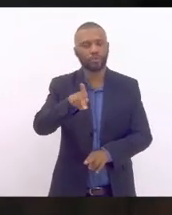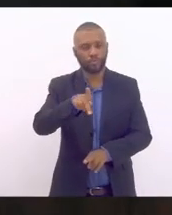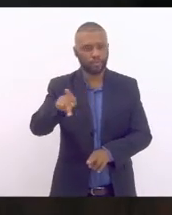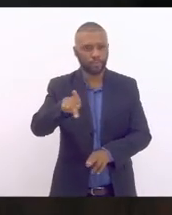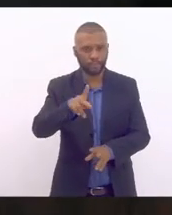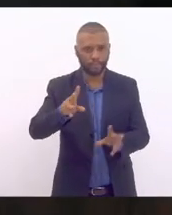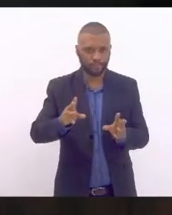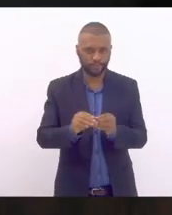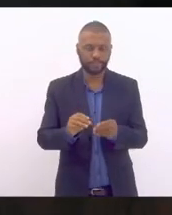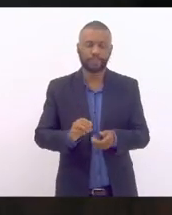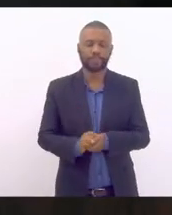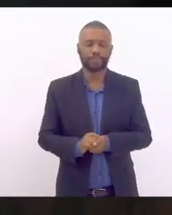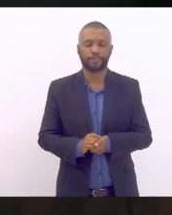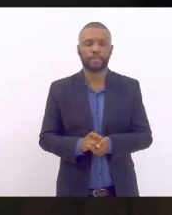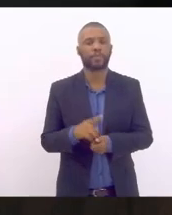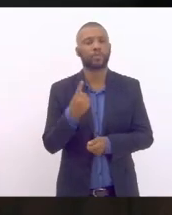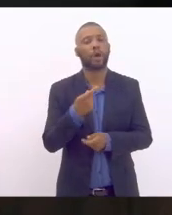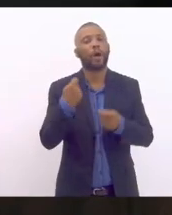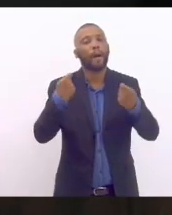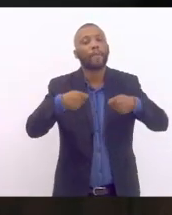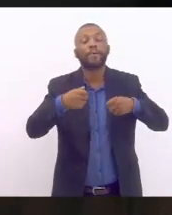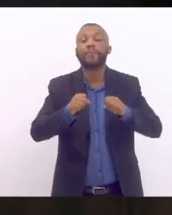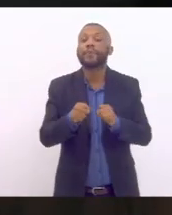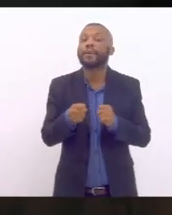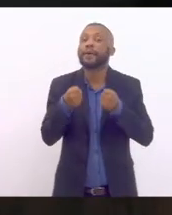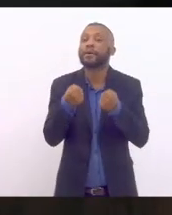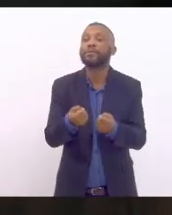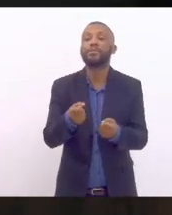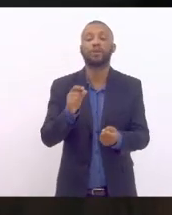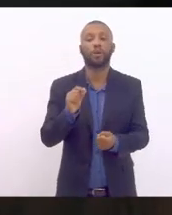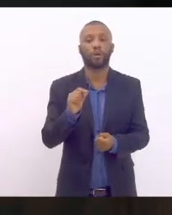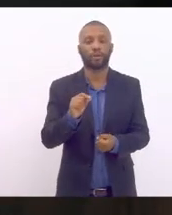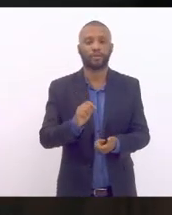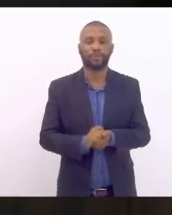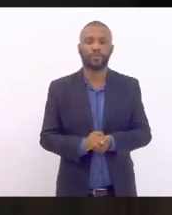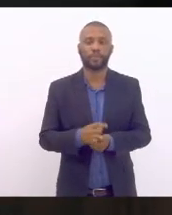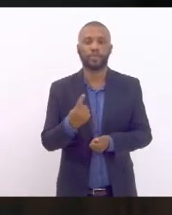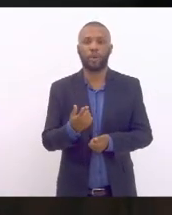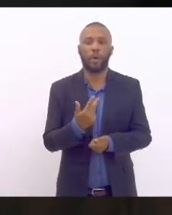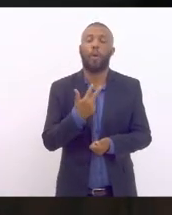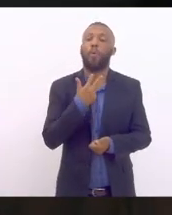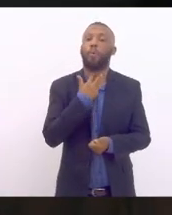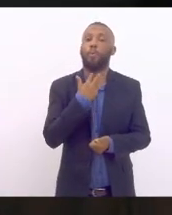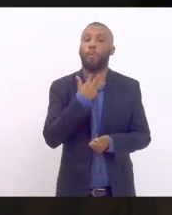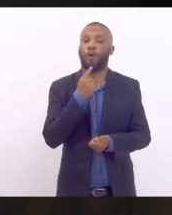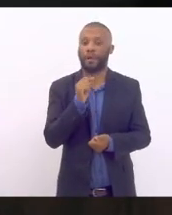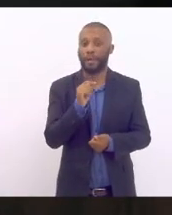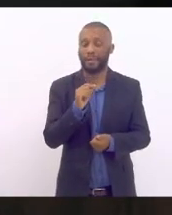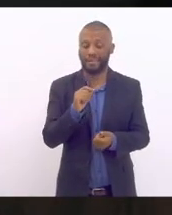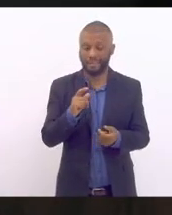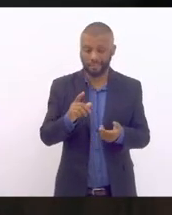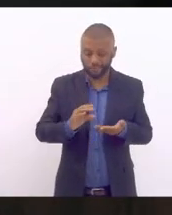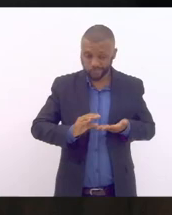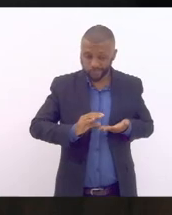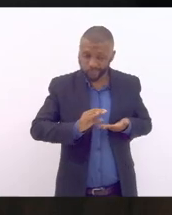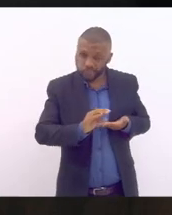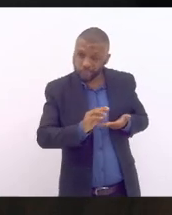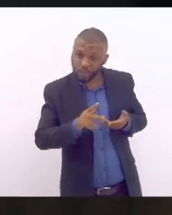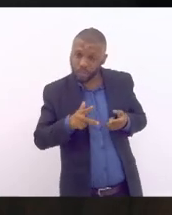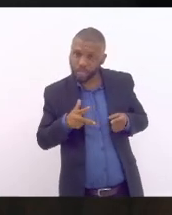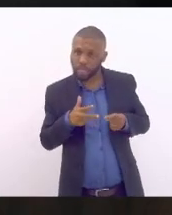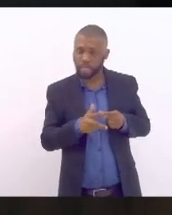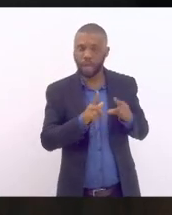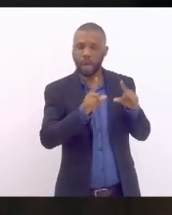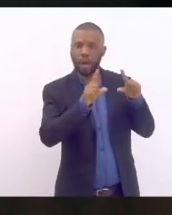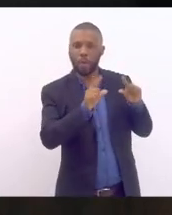a gente precisa garantir é que a gente não perca nenhum investimento nenhum